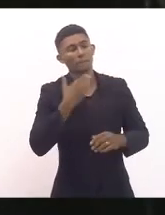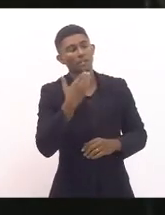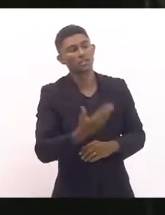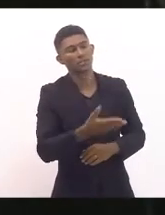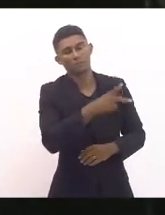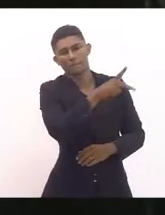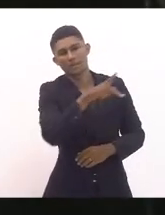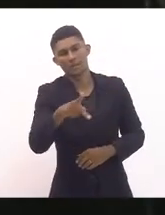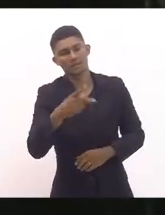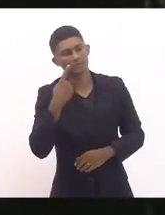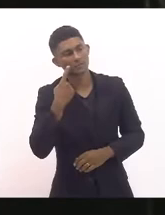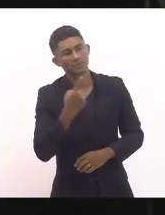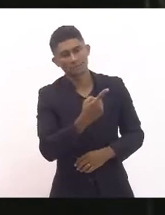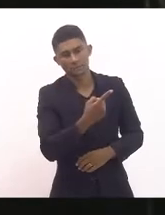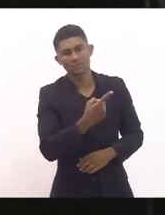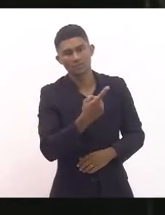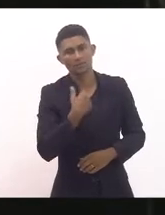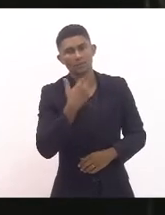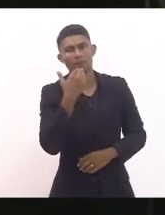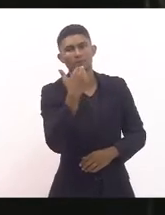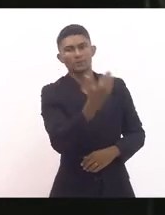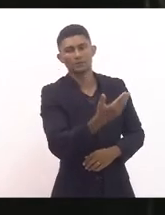Sileno, presidente.